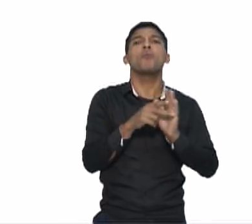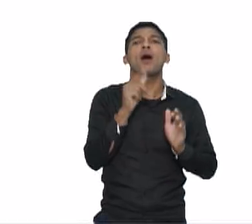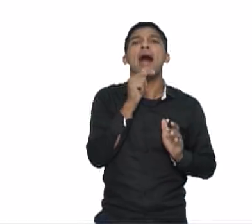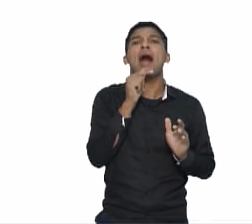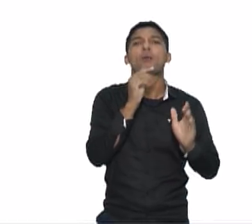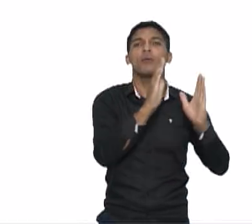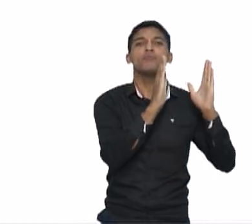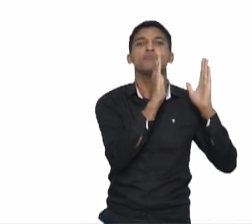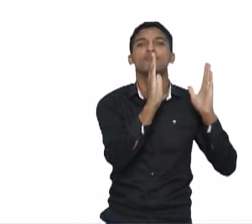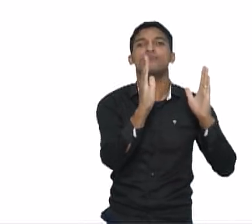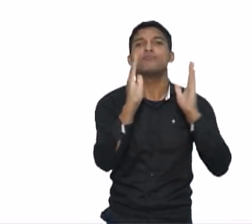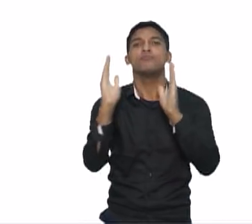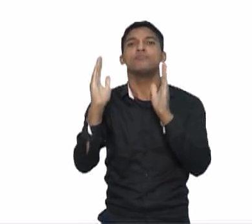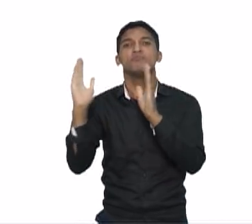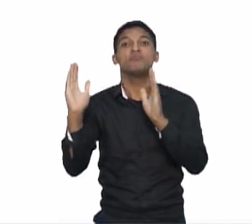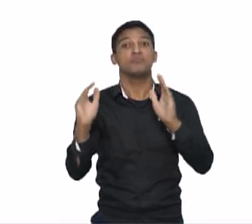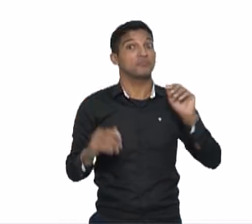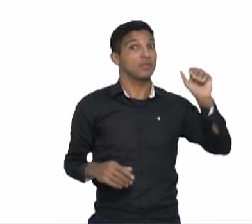condensação,